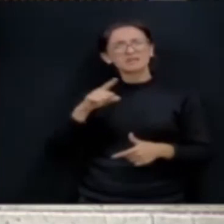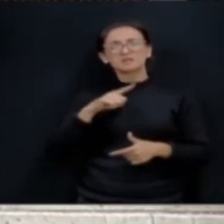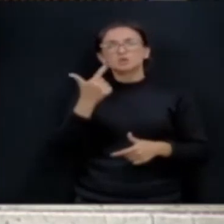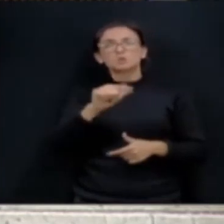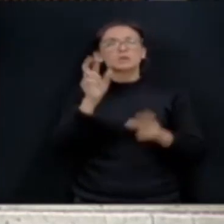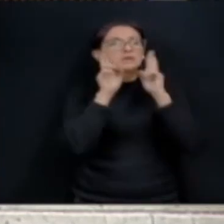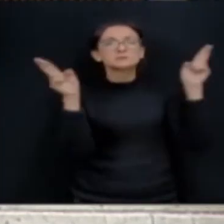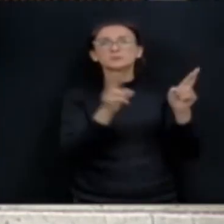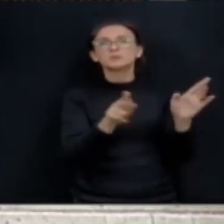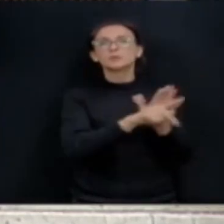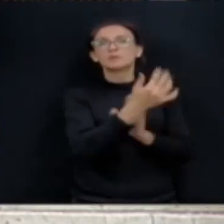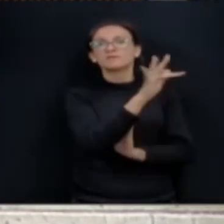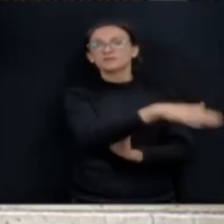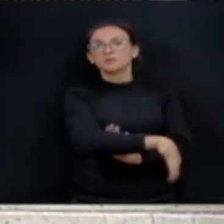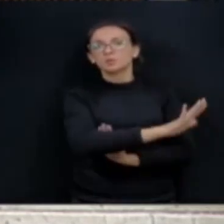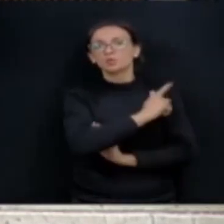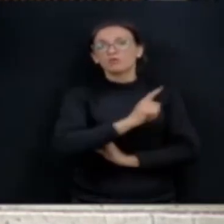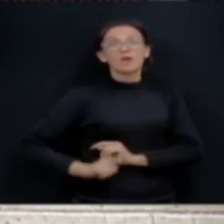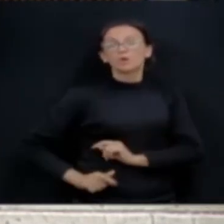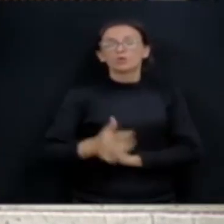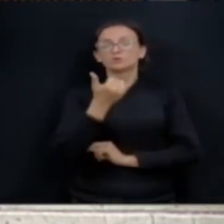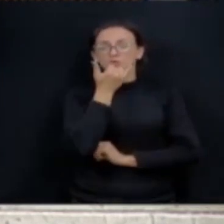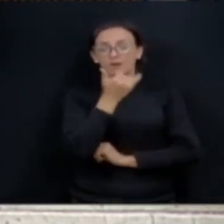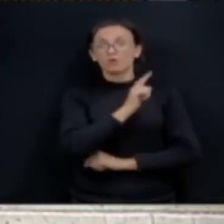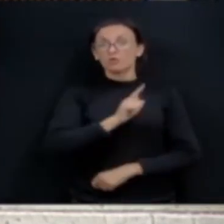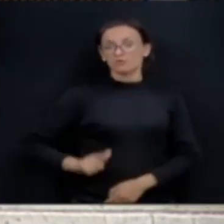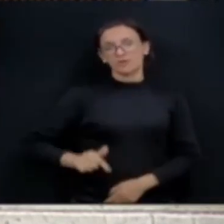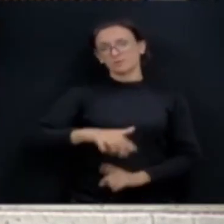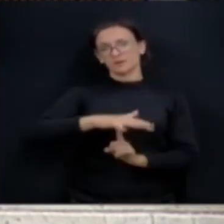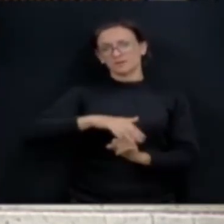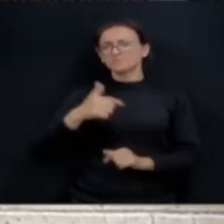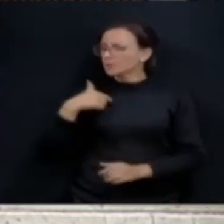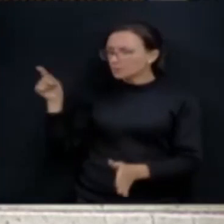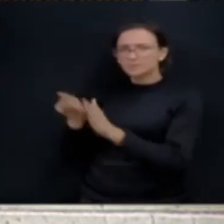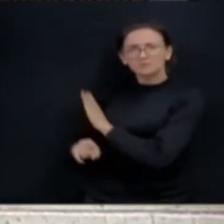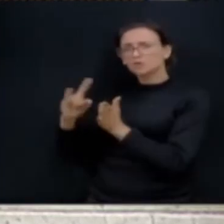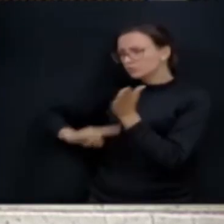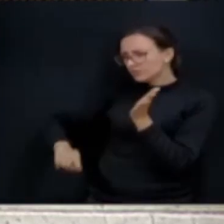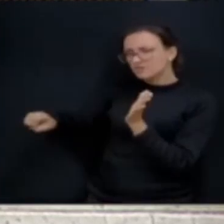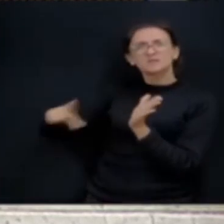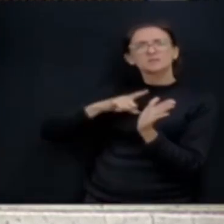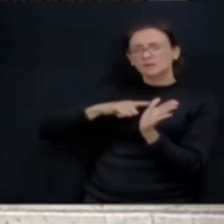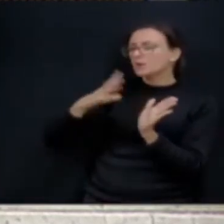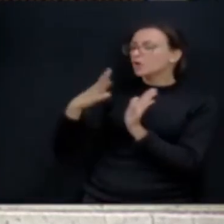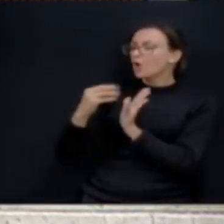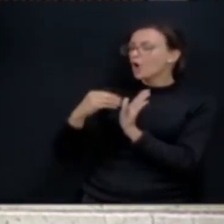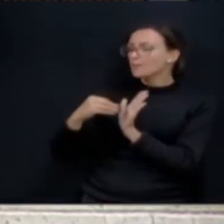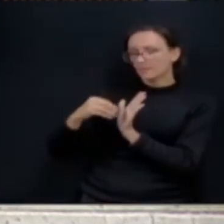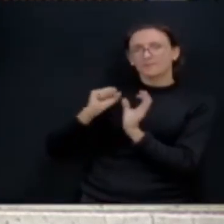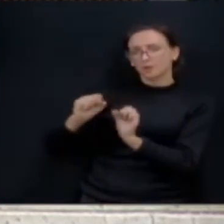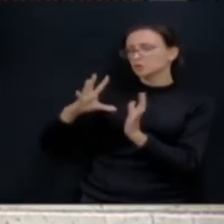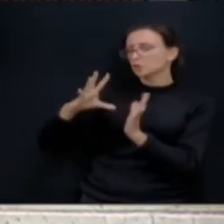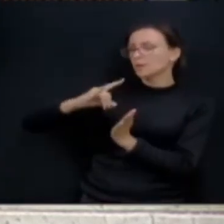governo. Eu fiz um requerimento pedindo cópia do convênio ou se o governo tinha assinado o convênio das rodovias. O que